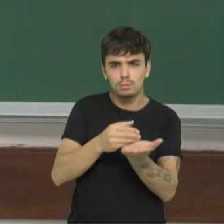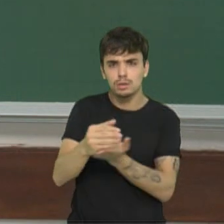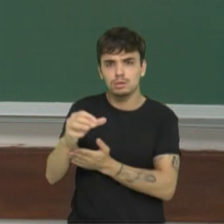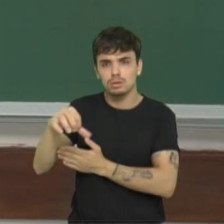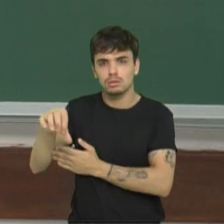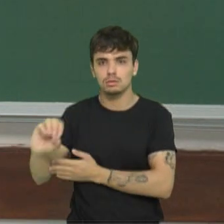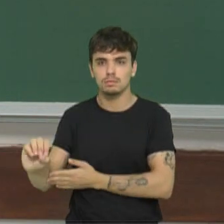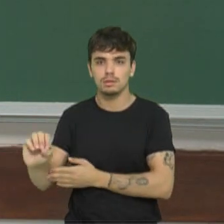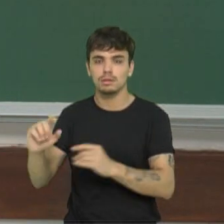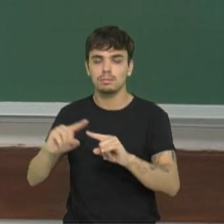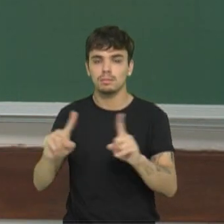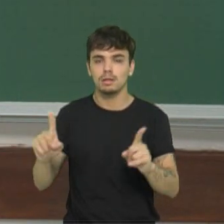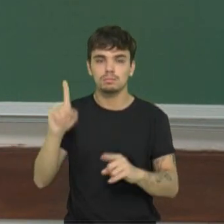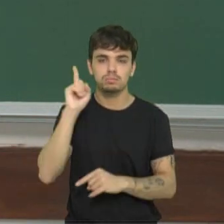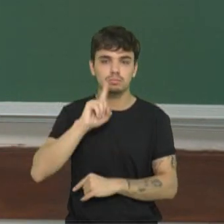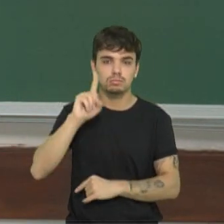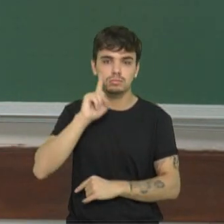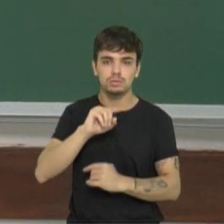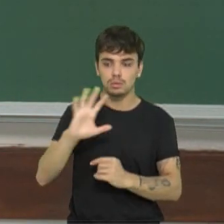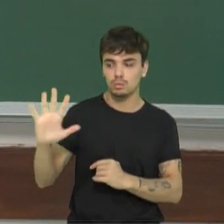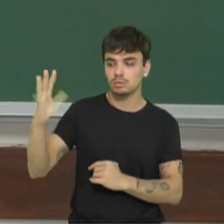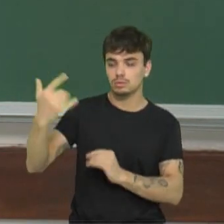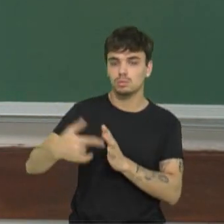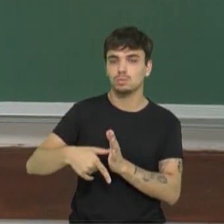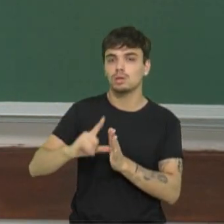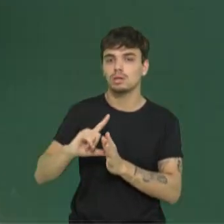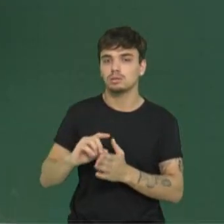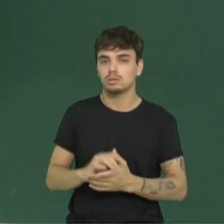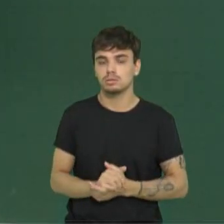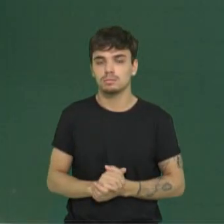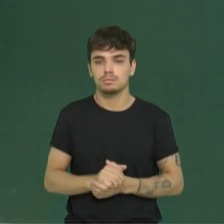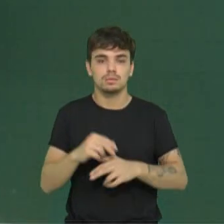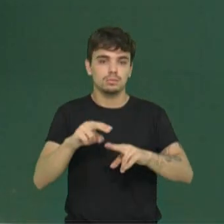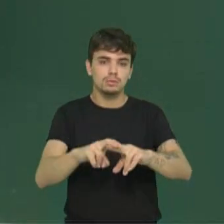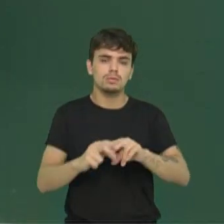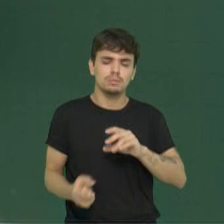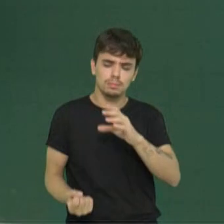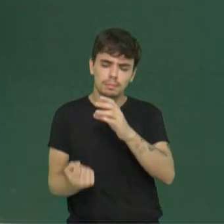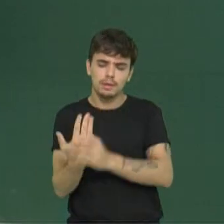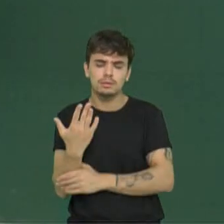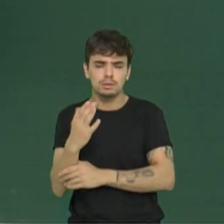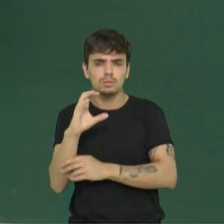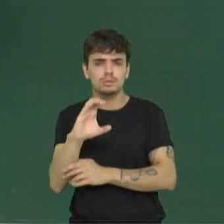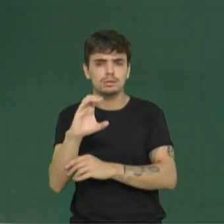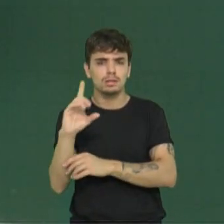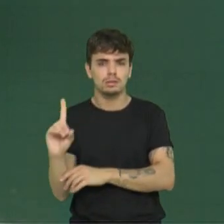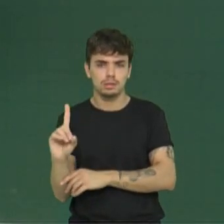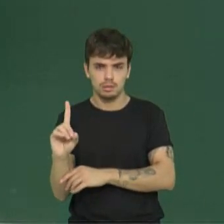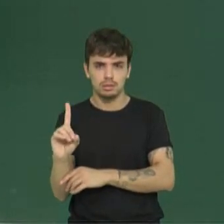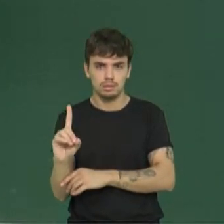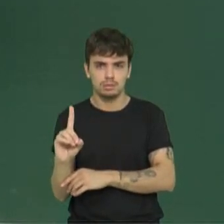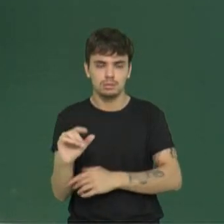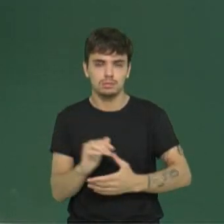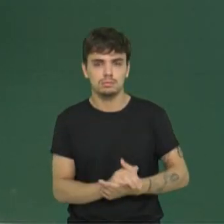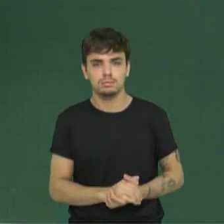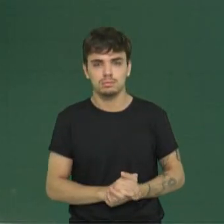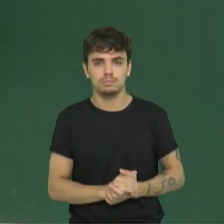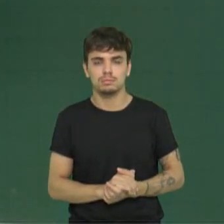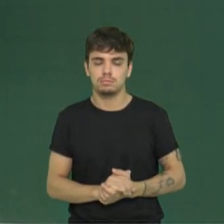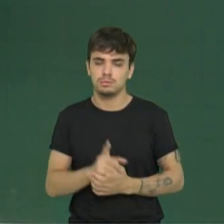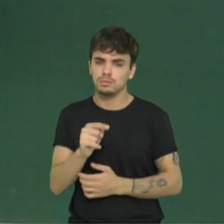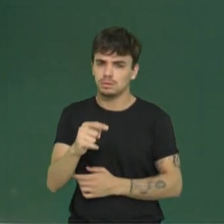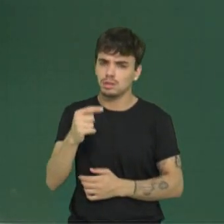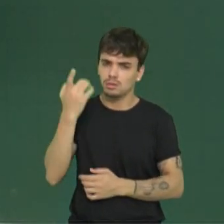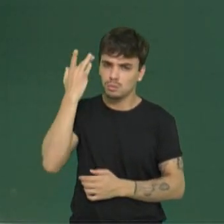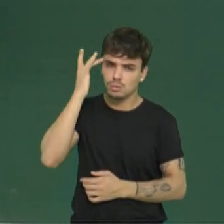90, mas nos Estados Unidos isso aconteceu antes, tá bom? Então, com o surgimento dos CDs, o compact disc, talvez